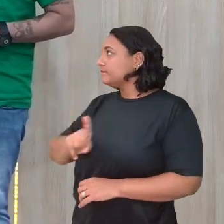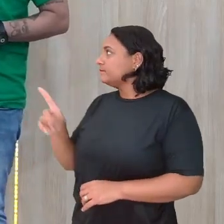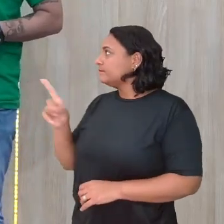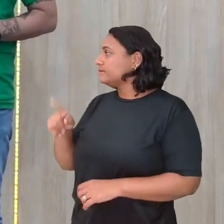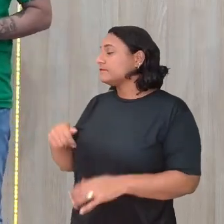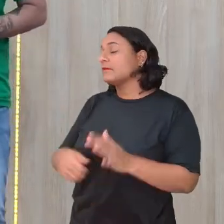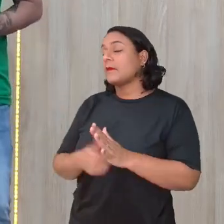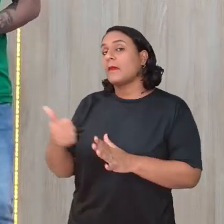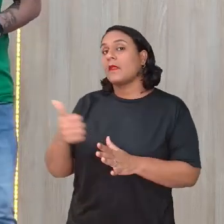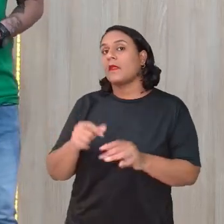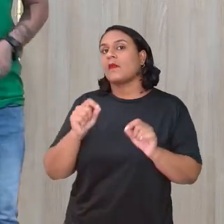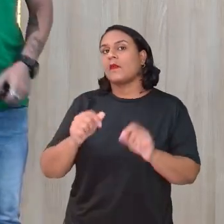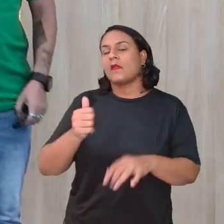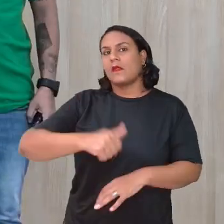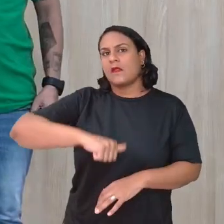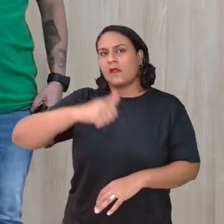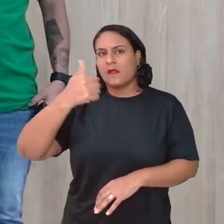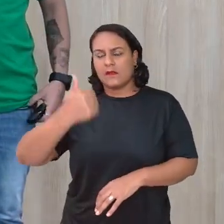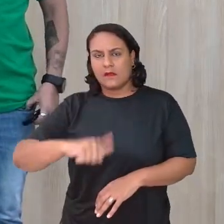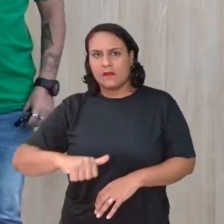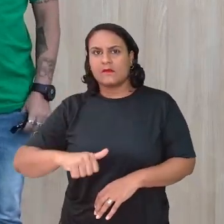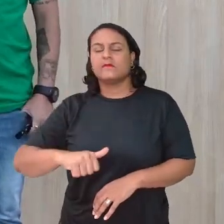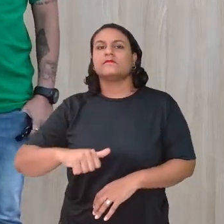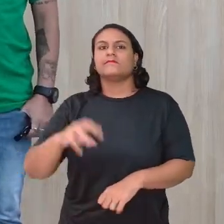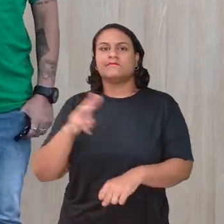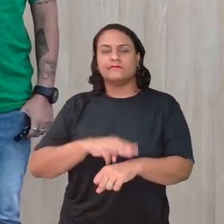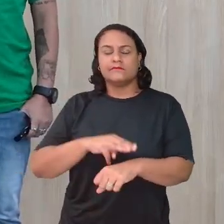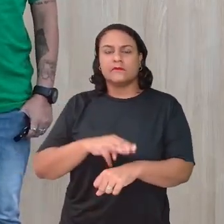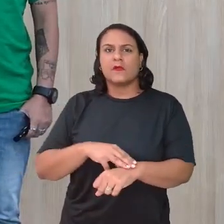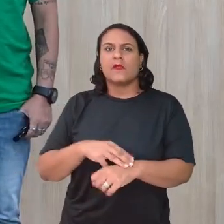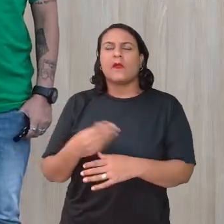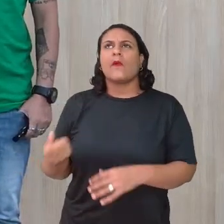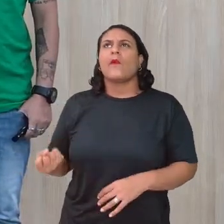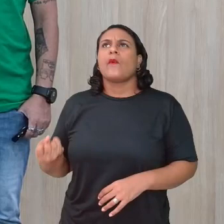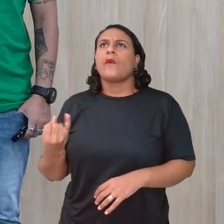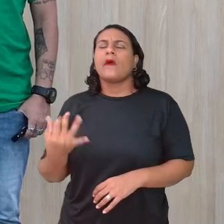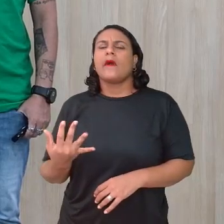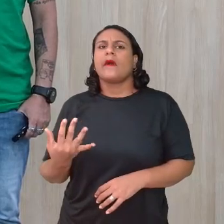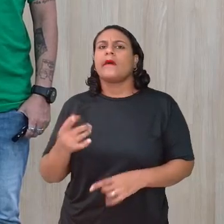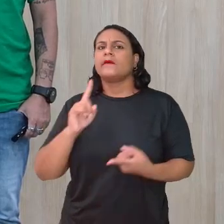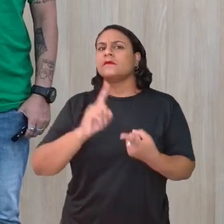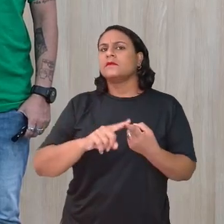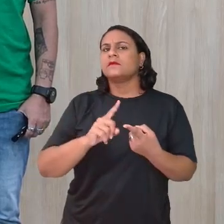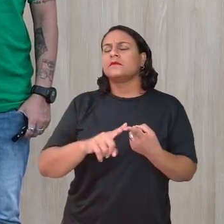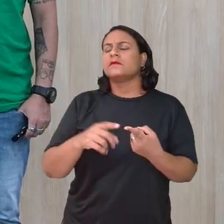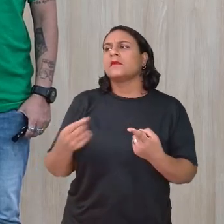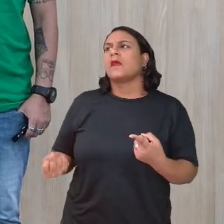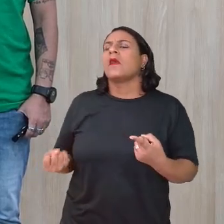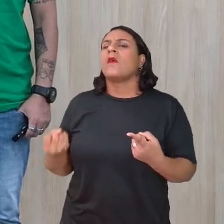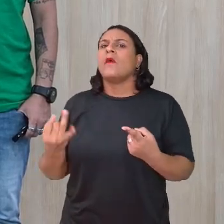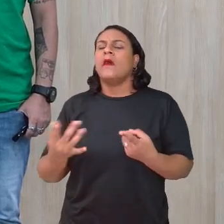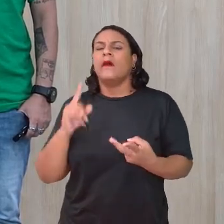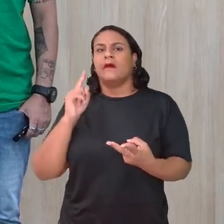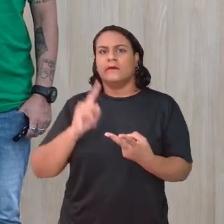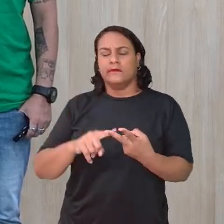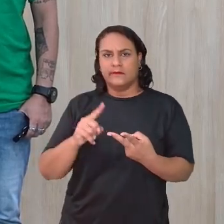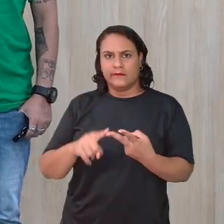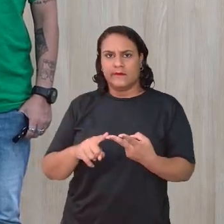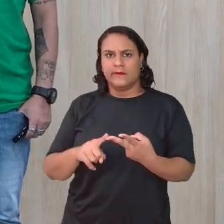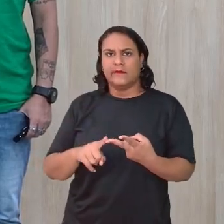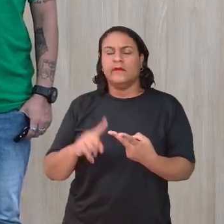tem que primeiro analisar essa situação em quais são os casos favoráveis e quais são os casos